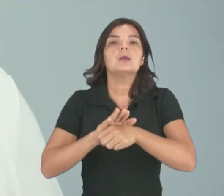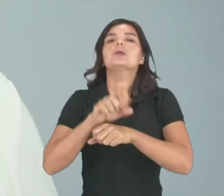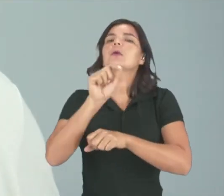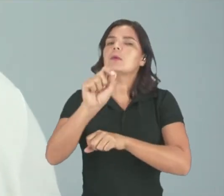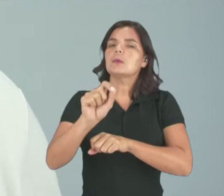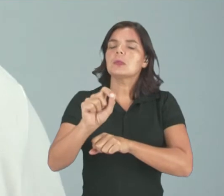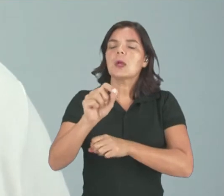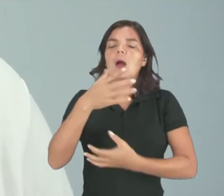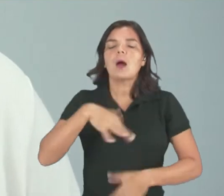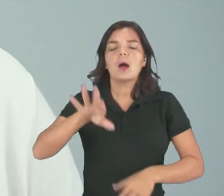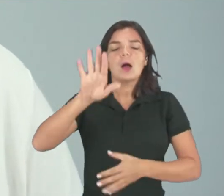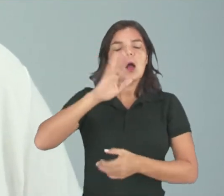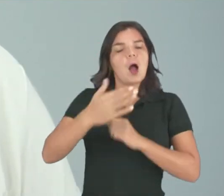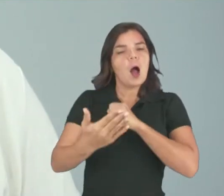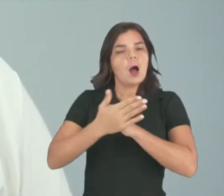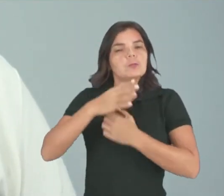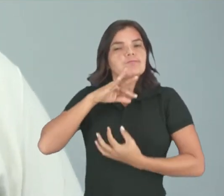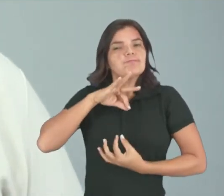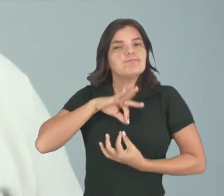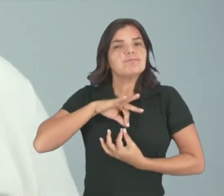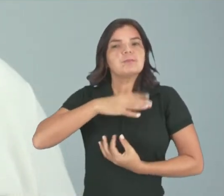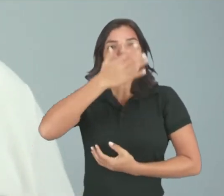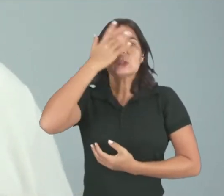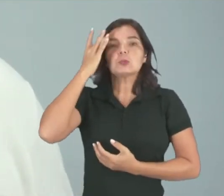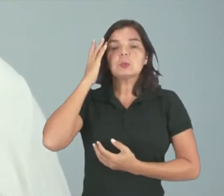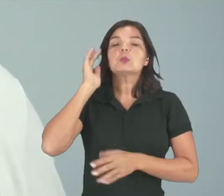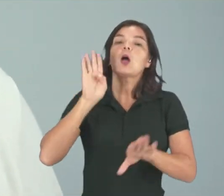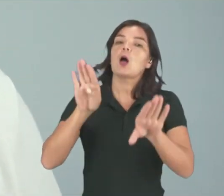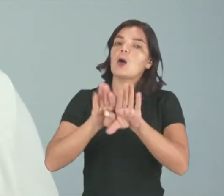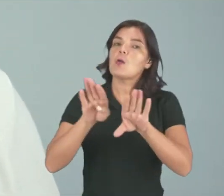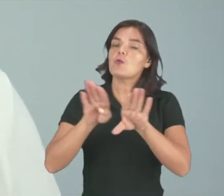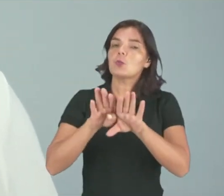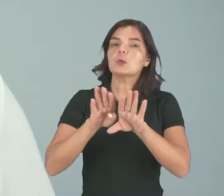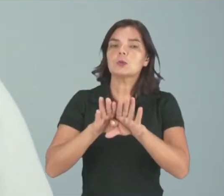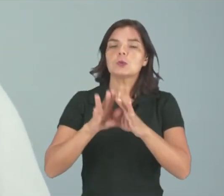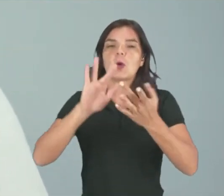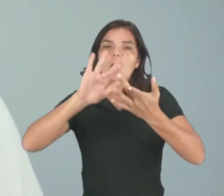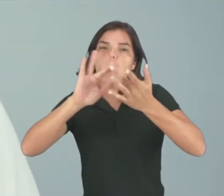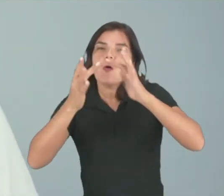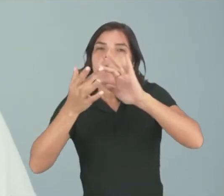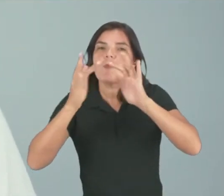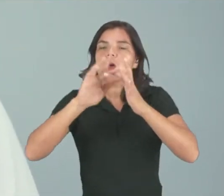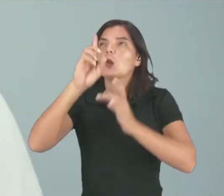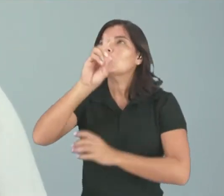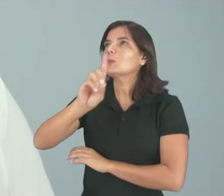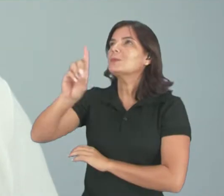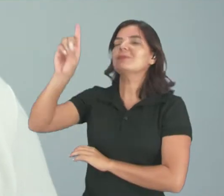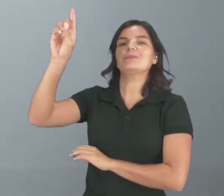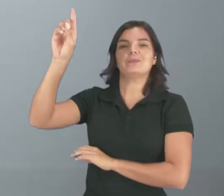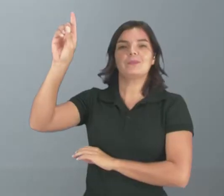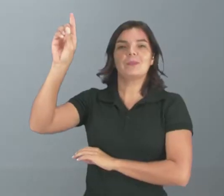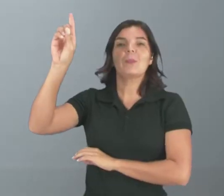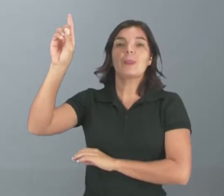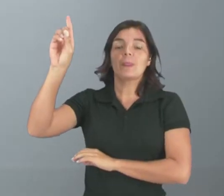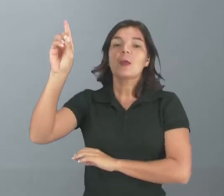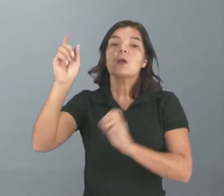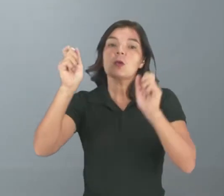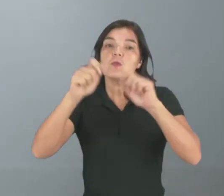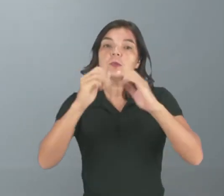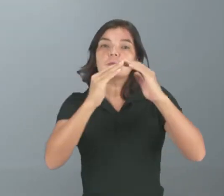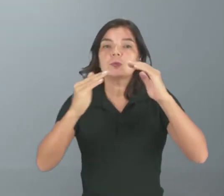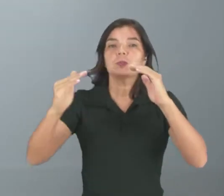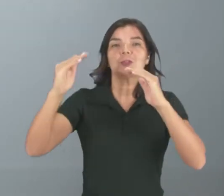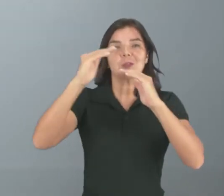a espiritualidade das pessoas, ajuda a manter o contato com o sobrenatural, com aquilo que vai além